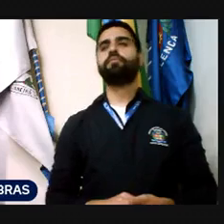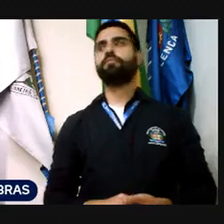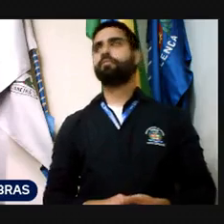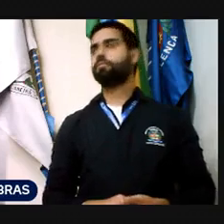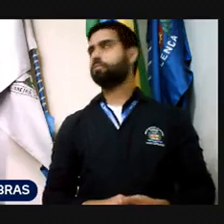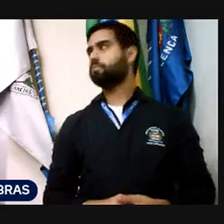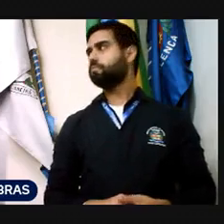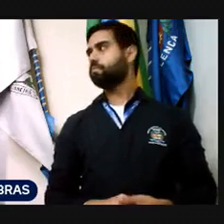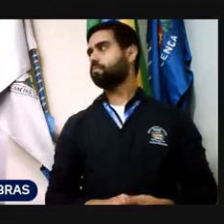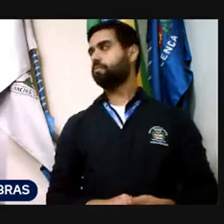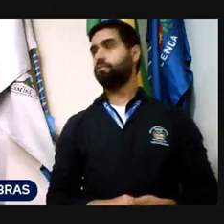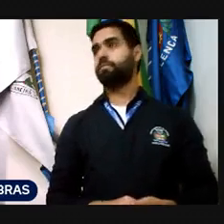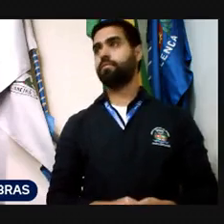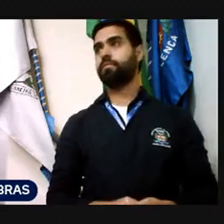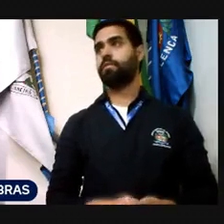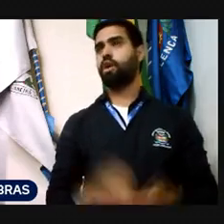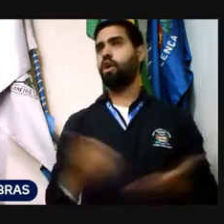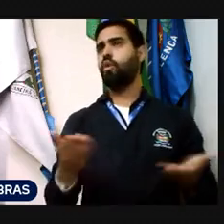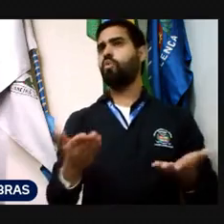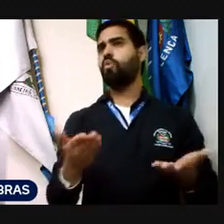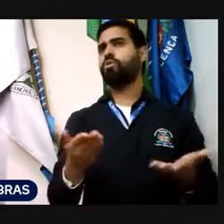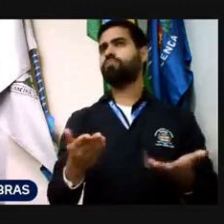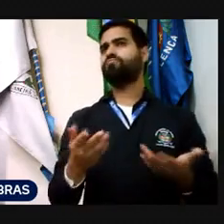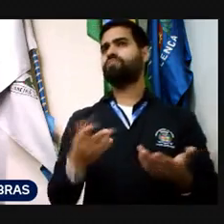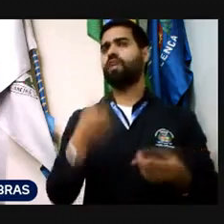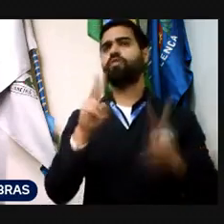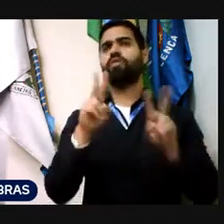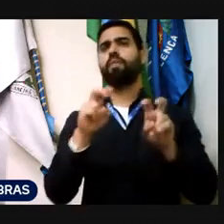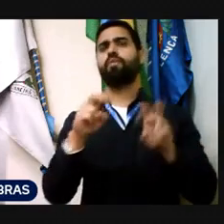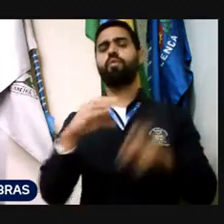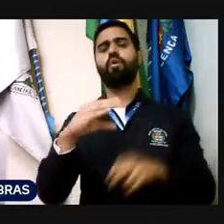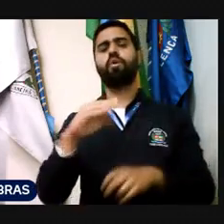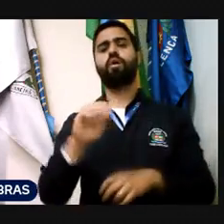em relação ao nosso calque, vereador Pedro.